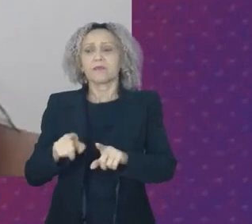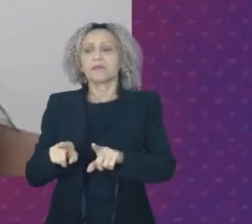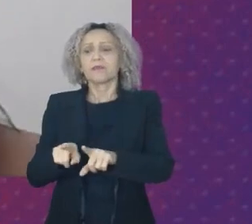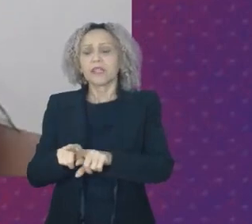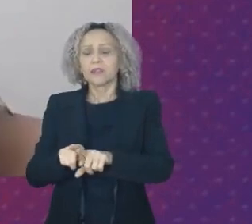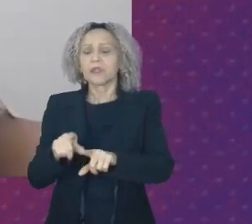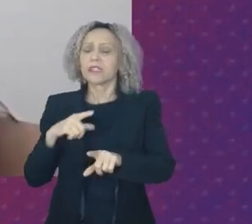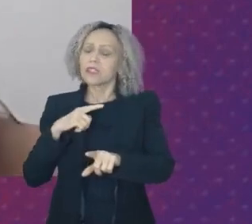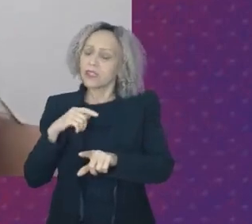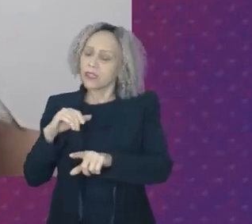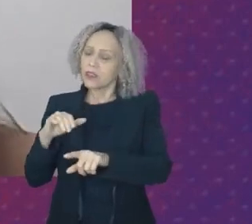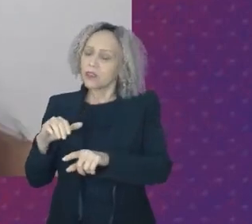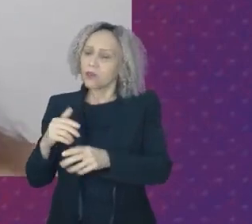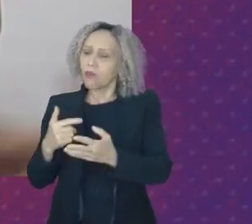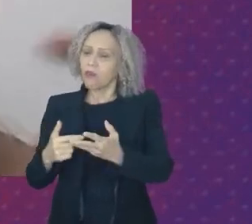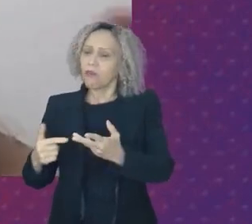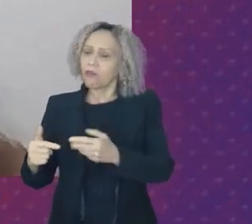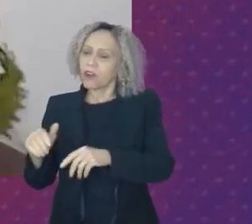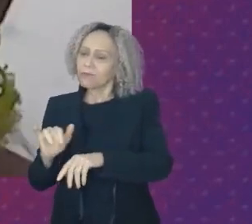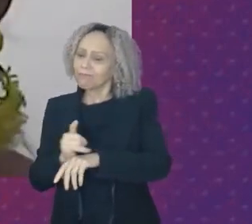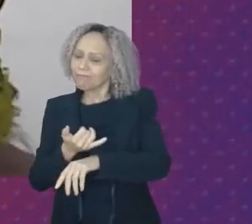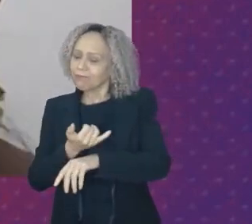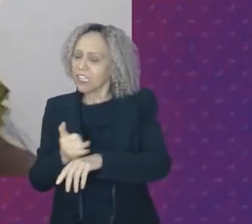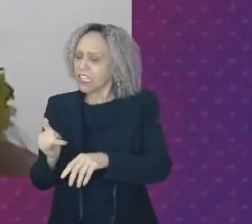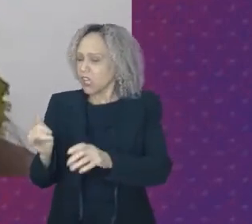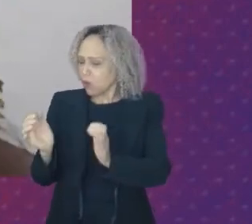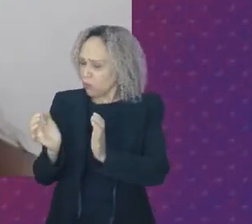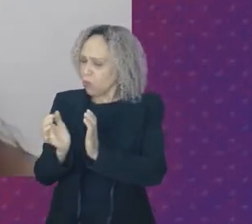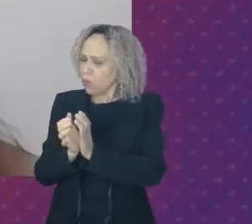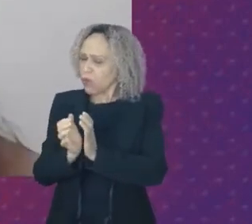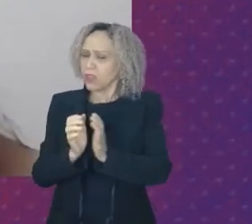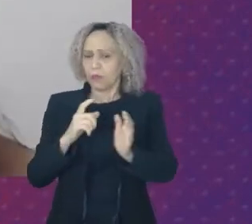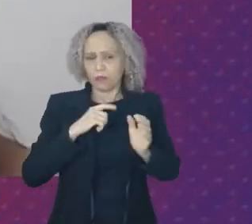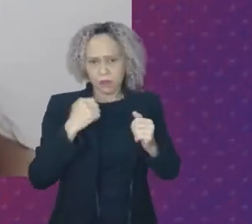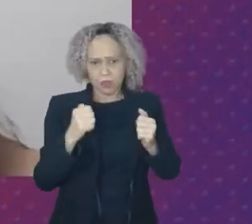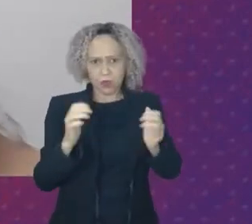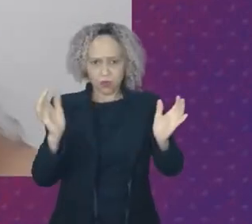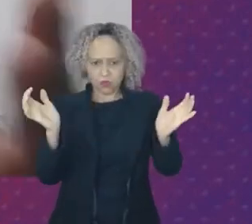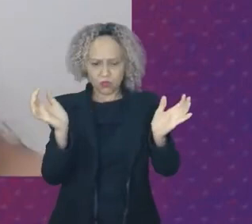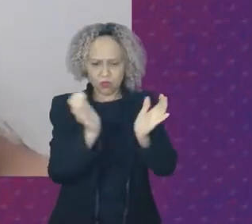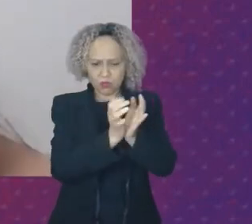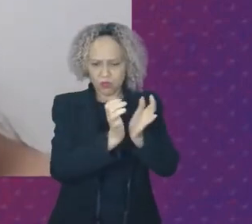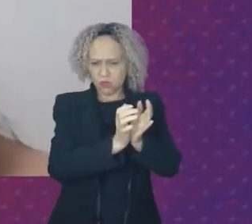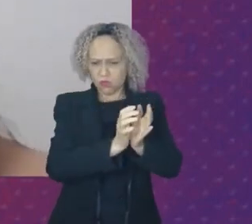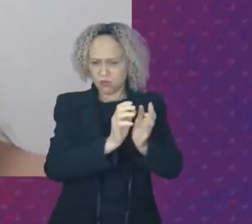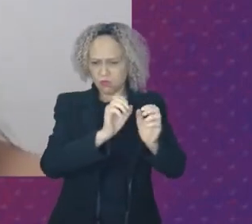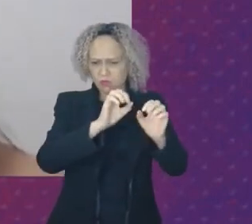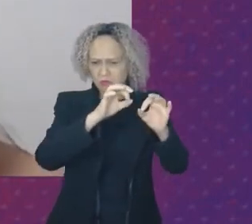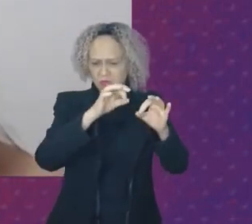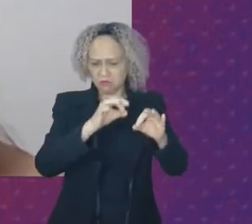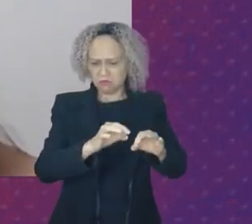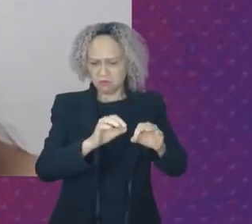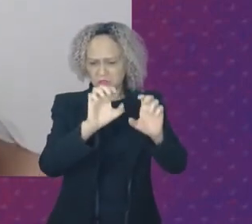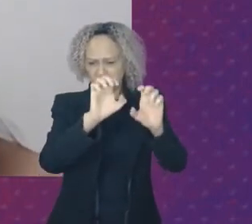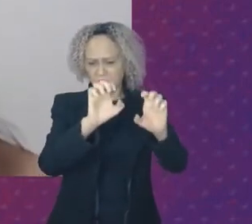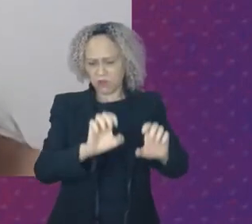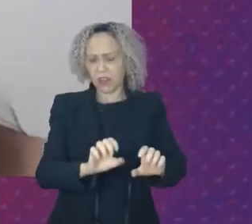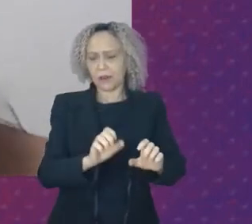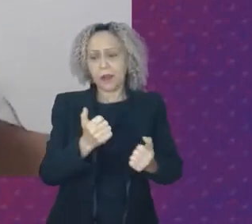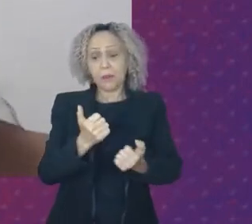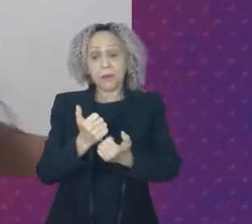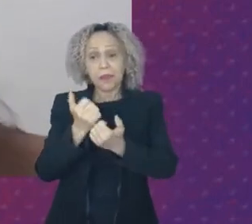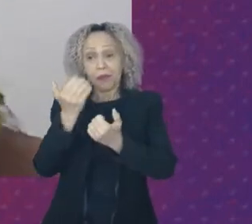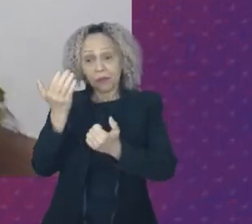iniciativas com grupos pequenos e que deram excelentes resultados, principalmente depois desse processo